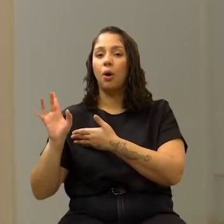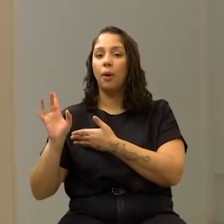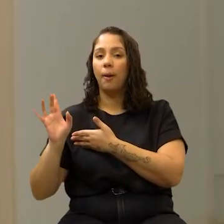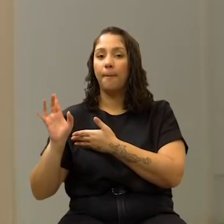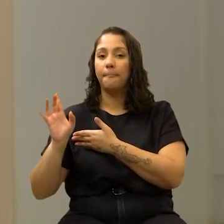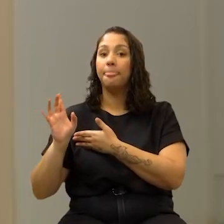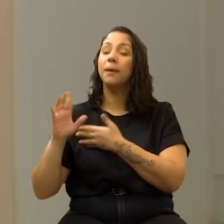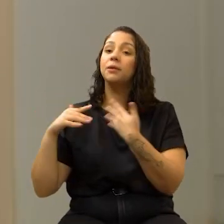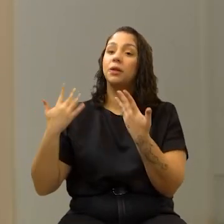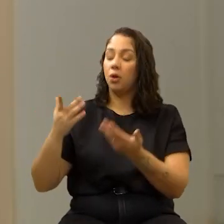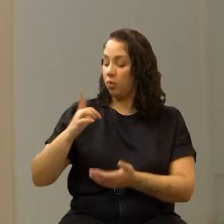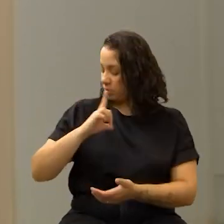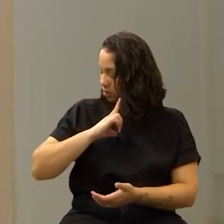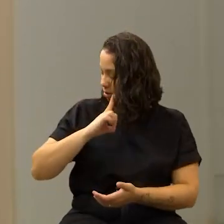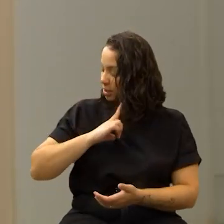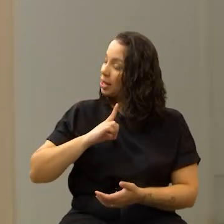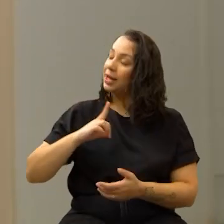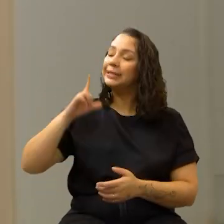então,